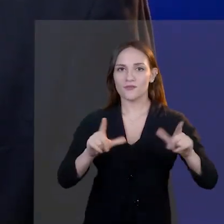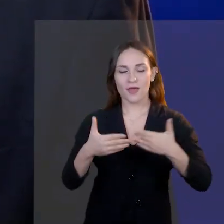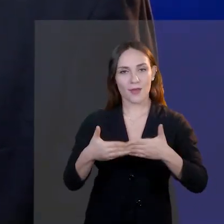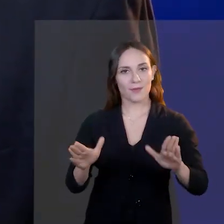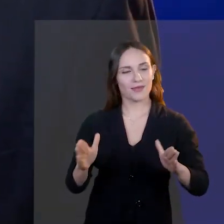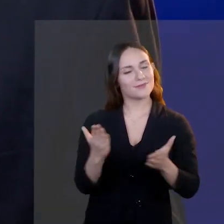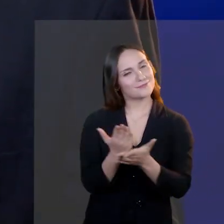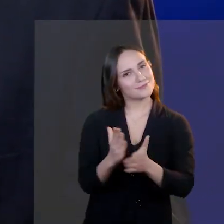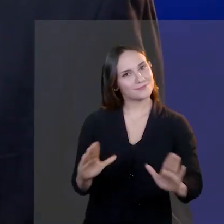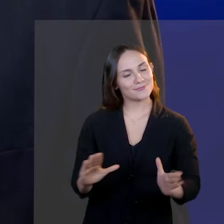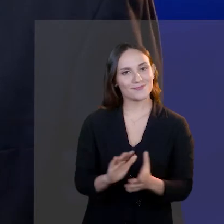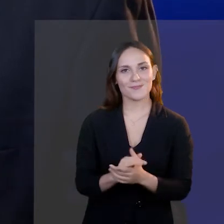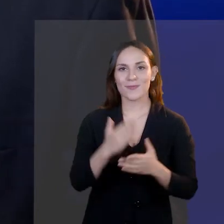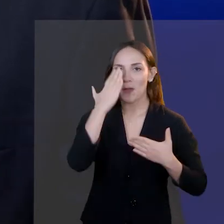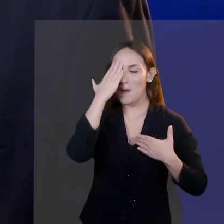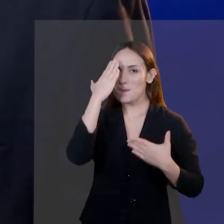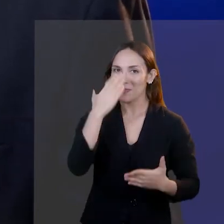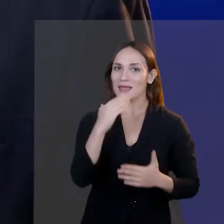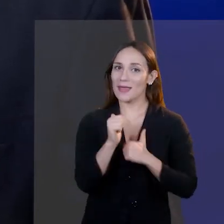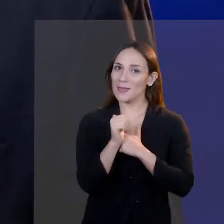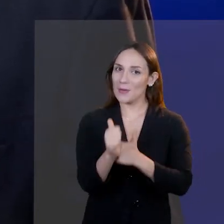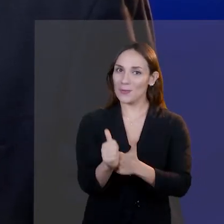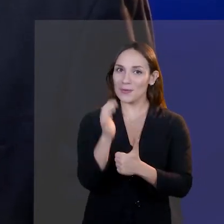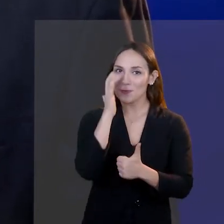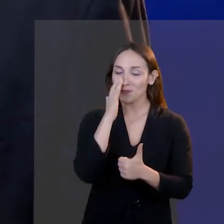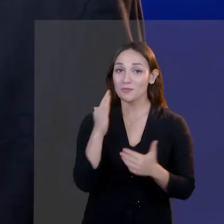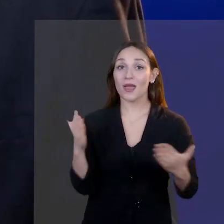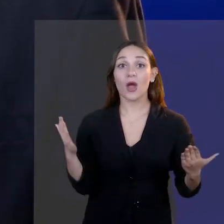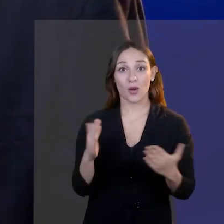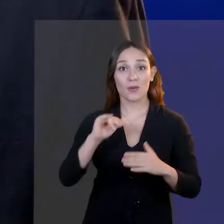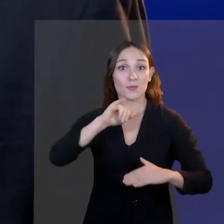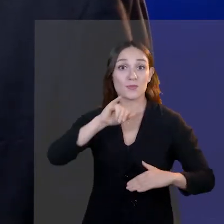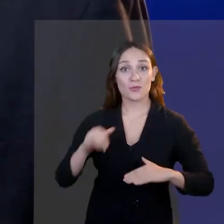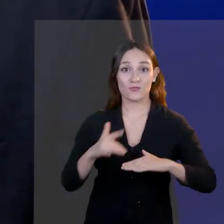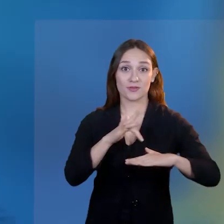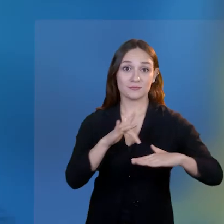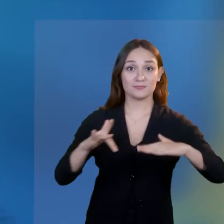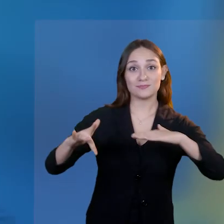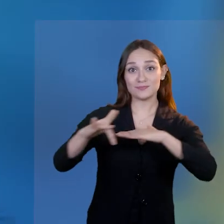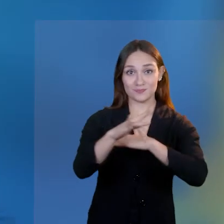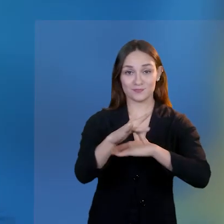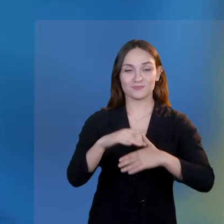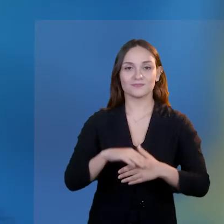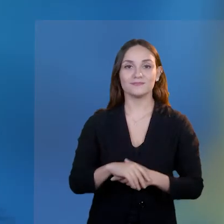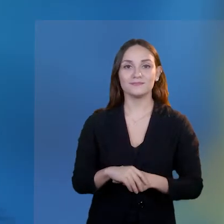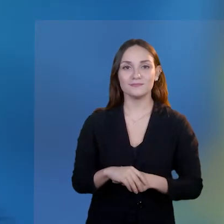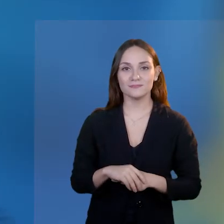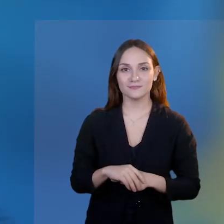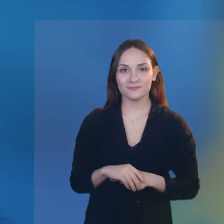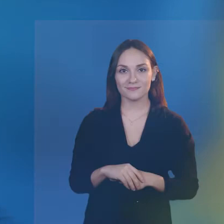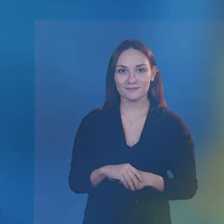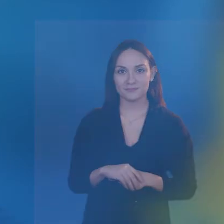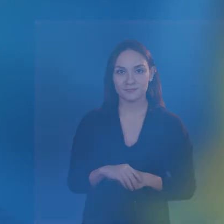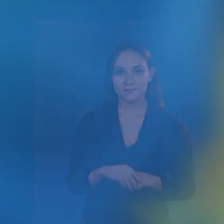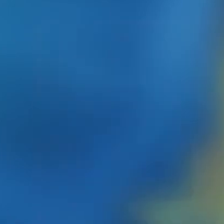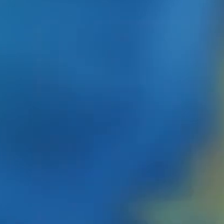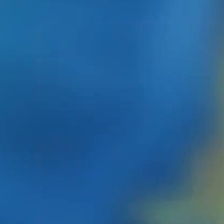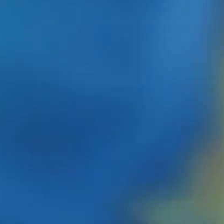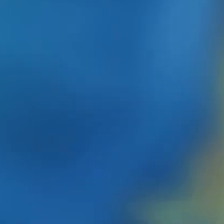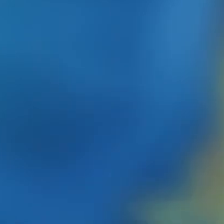TV Aberta fica por aqui. Obrigado pela sua companhia. Aproveite e siga as nossas mídias sociais.